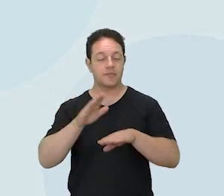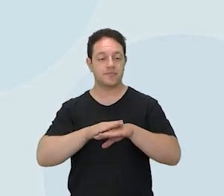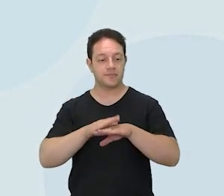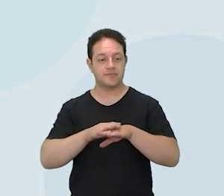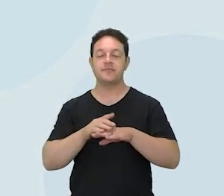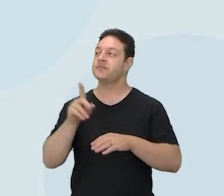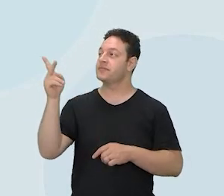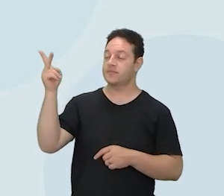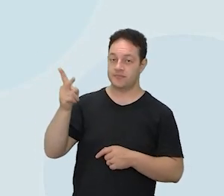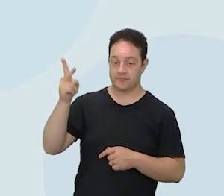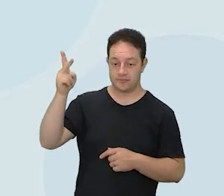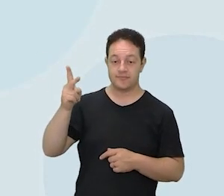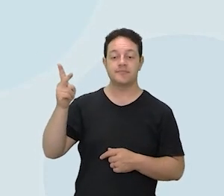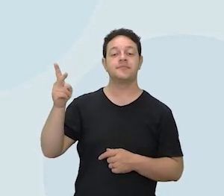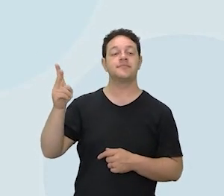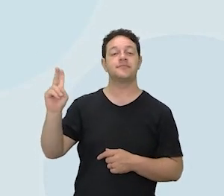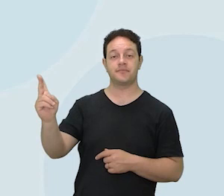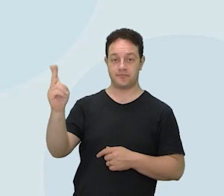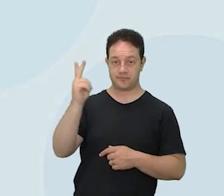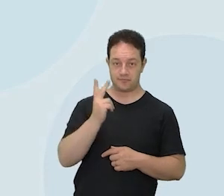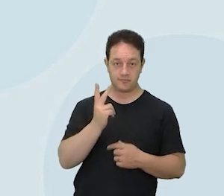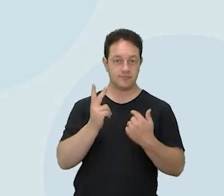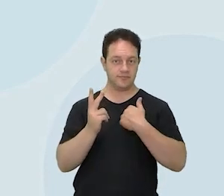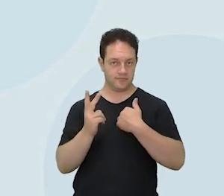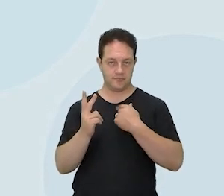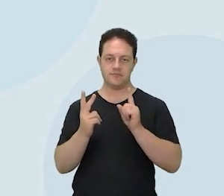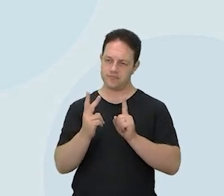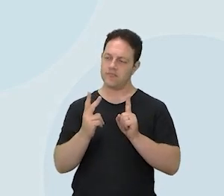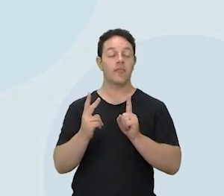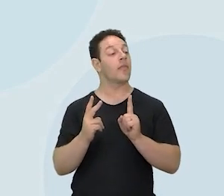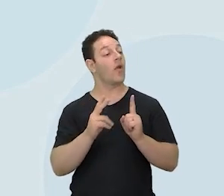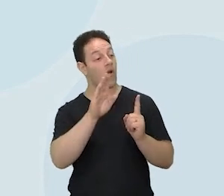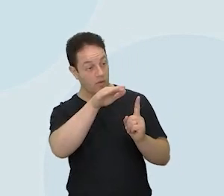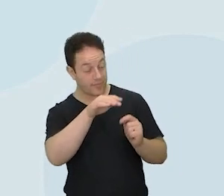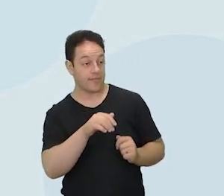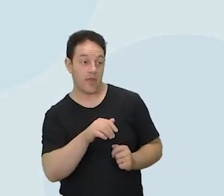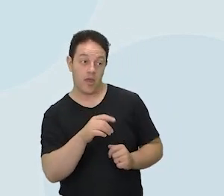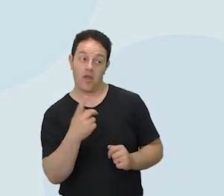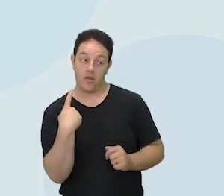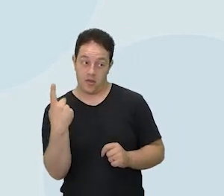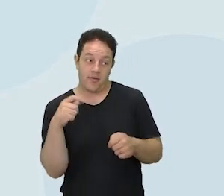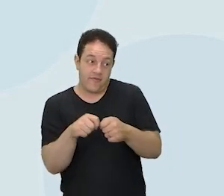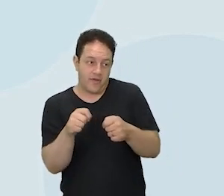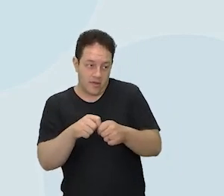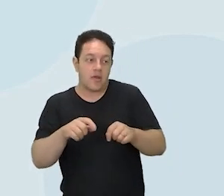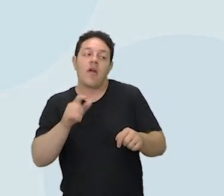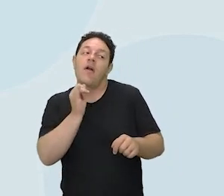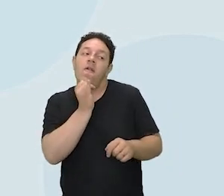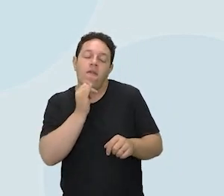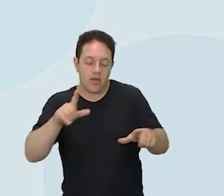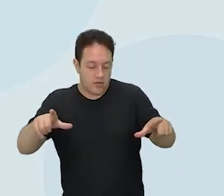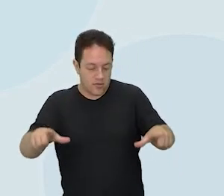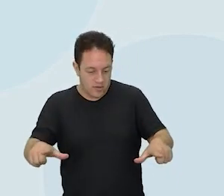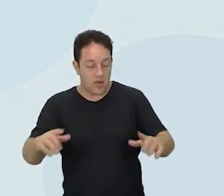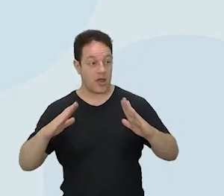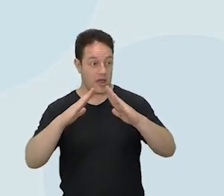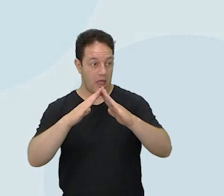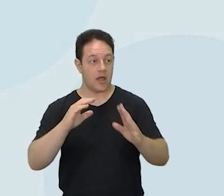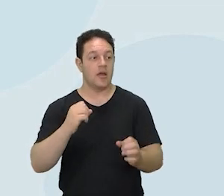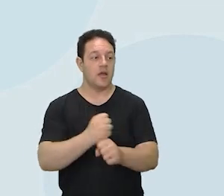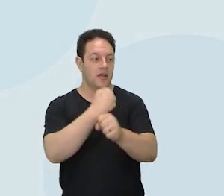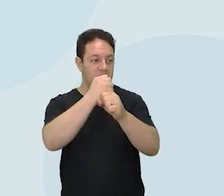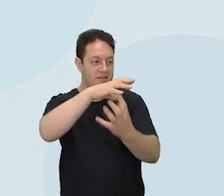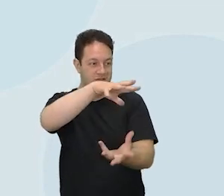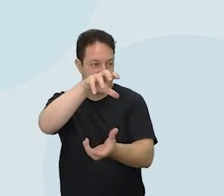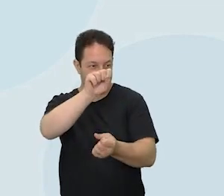chegaram a mim e falaram: olha, Samantha, nós vamos construir a maquete da Casa Sustentável. E a